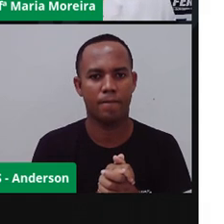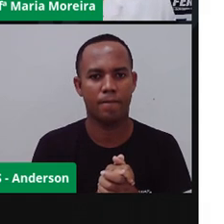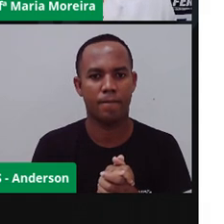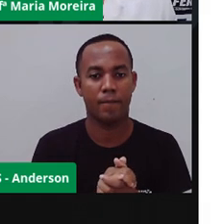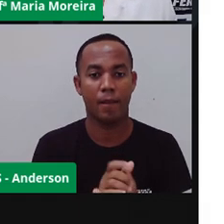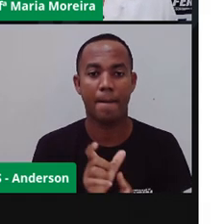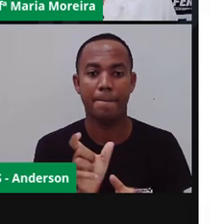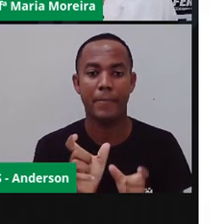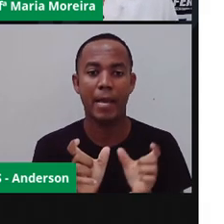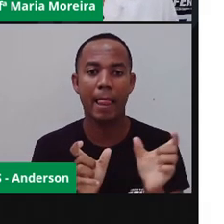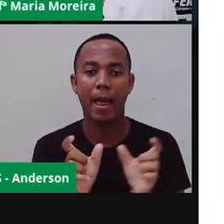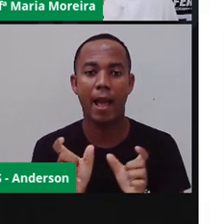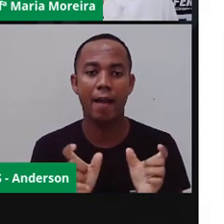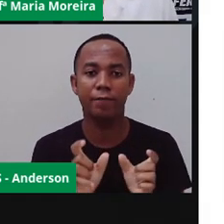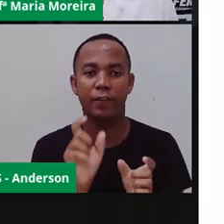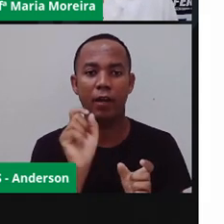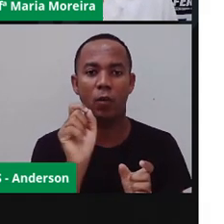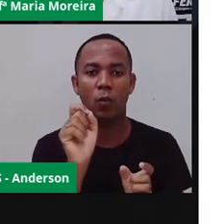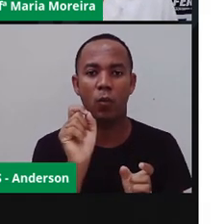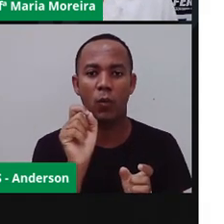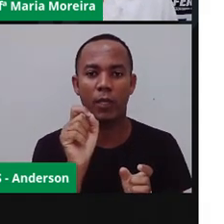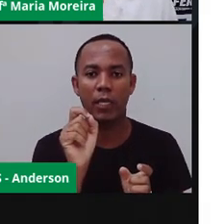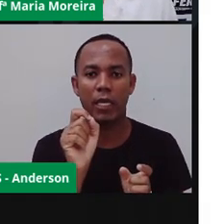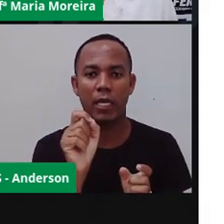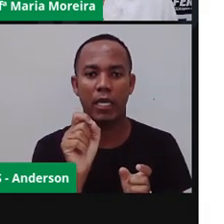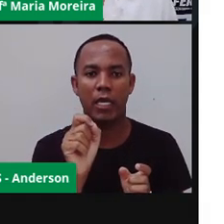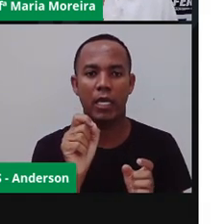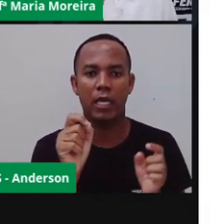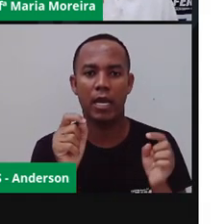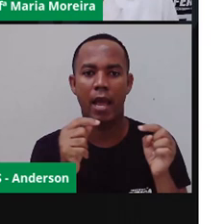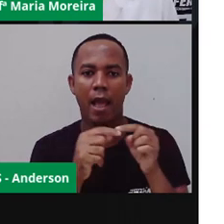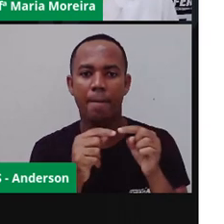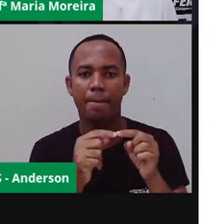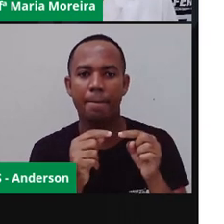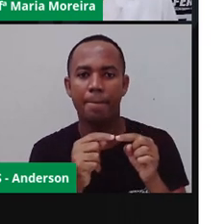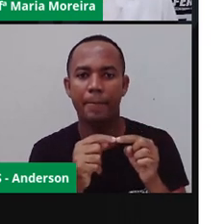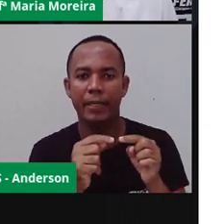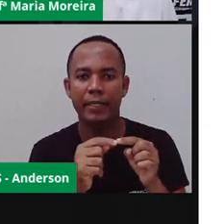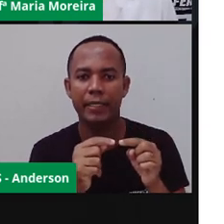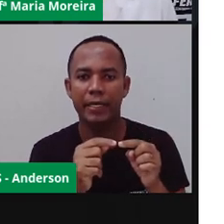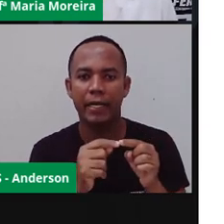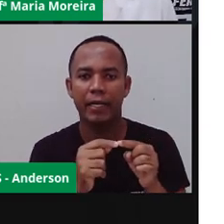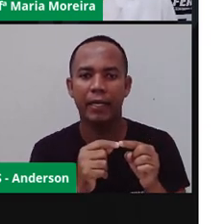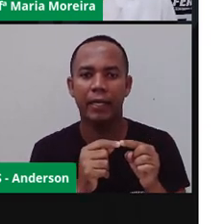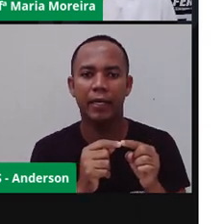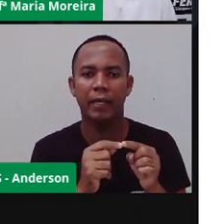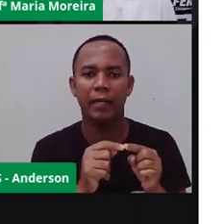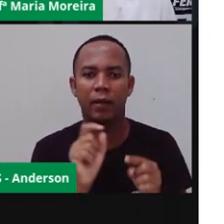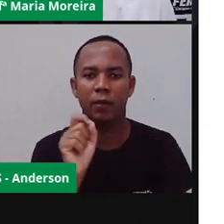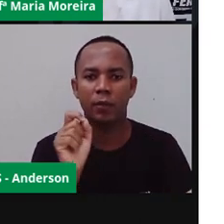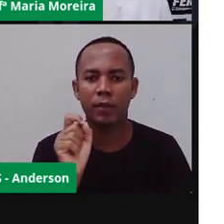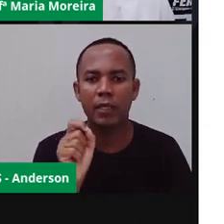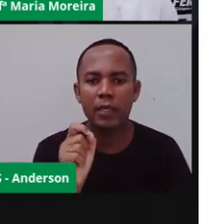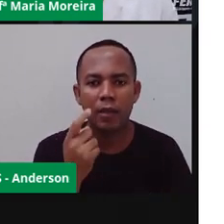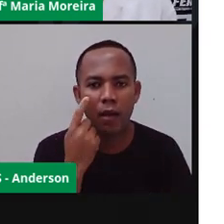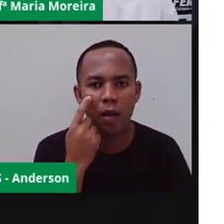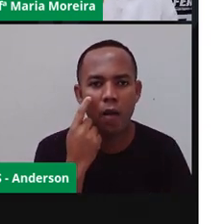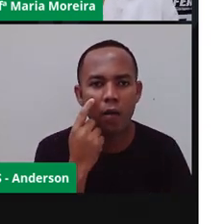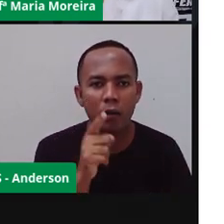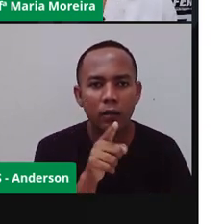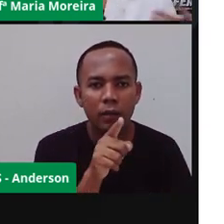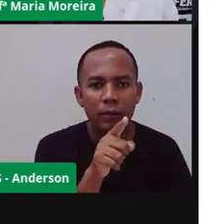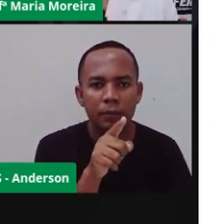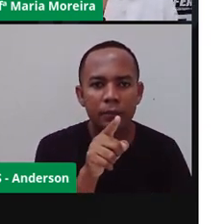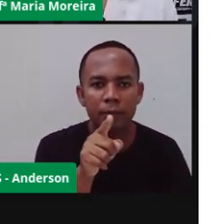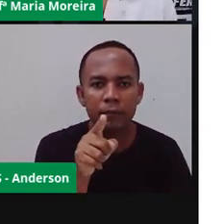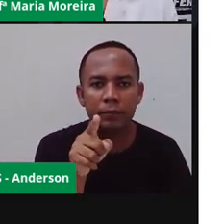A palavra charge, ela é de origem francesa e significa carga. Como assim, charge, carga? O